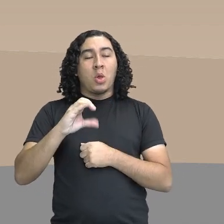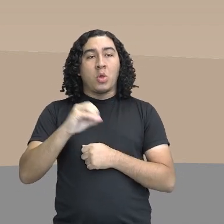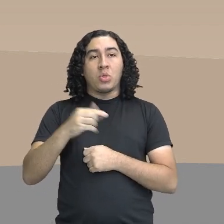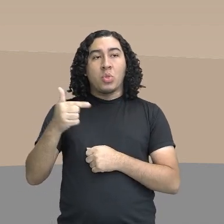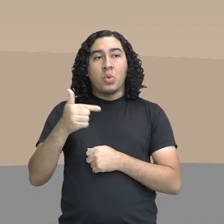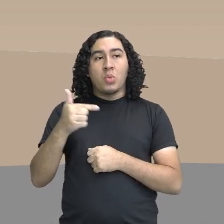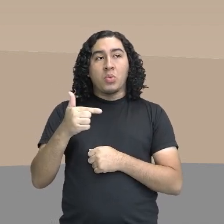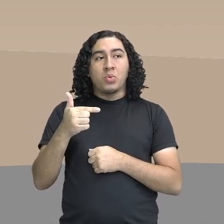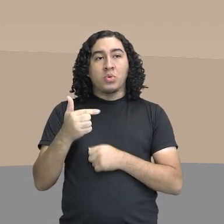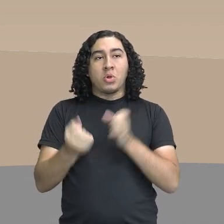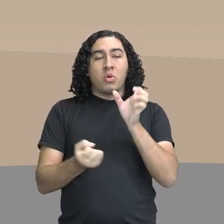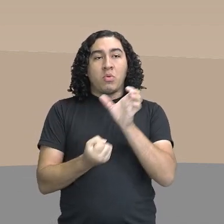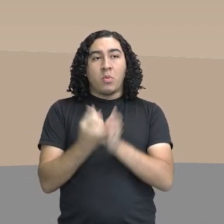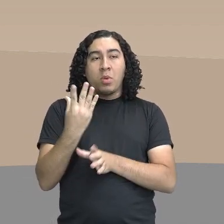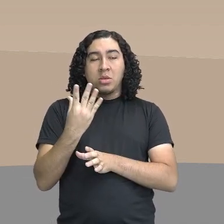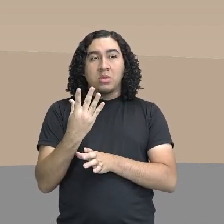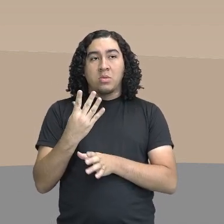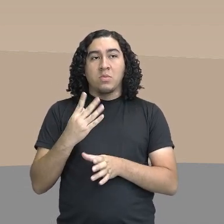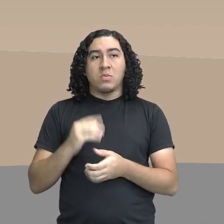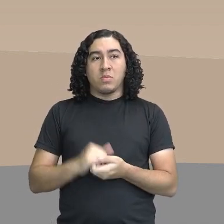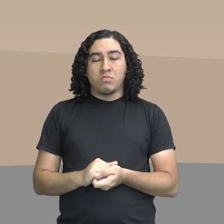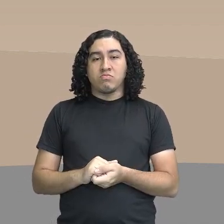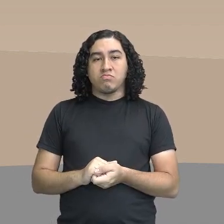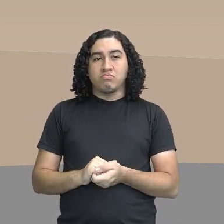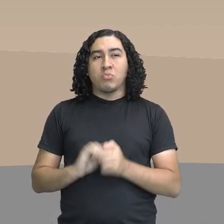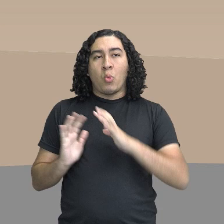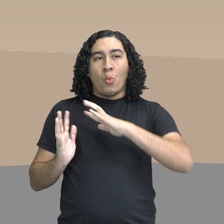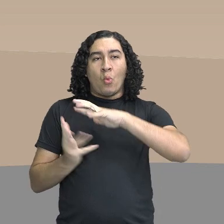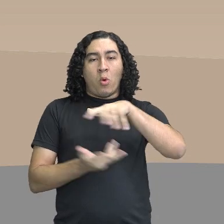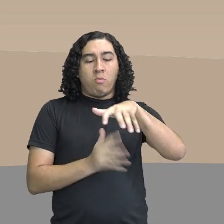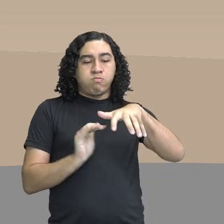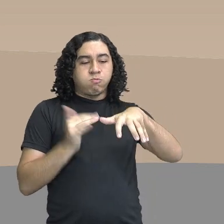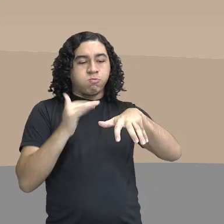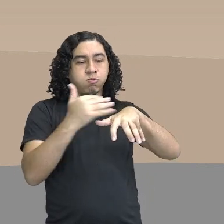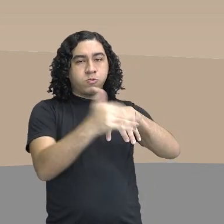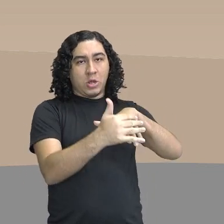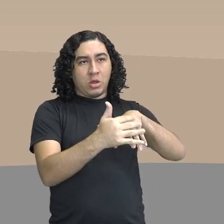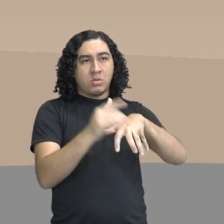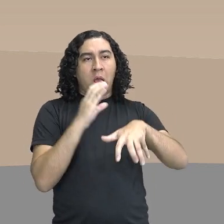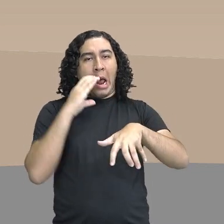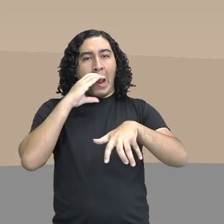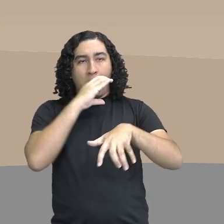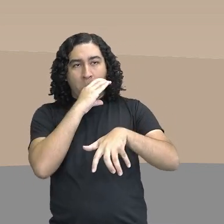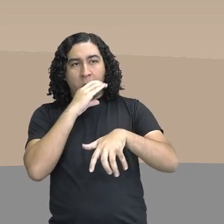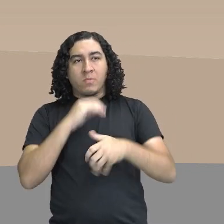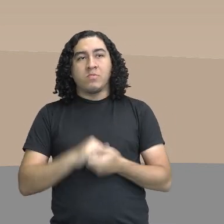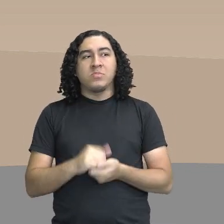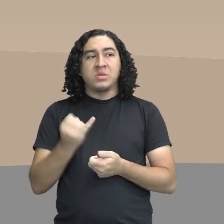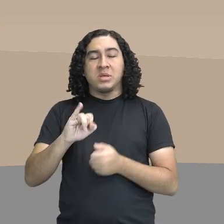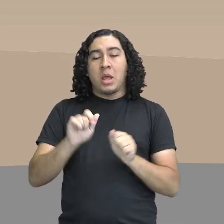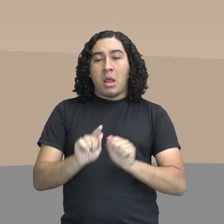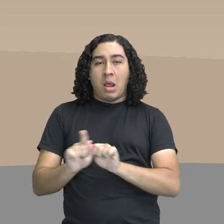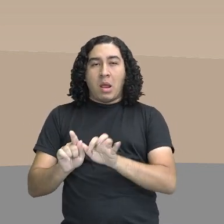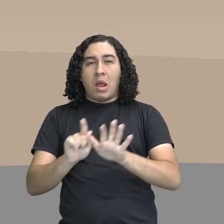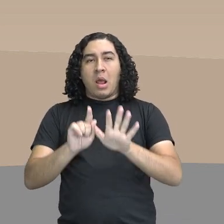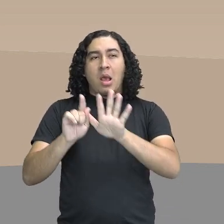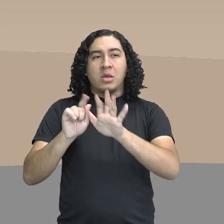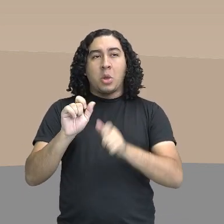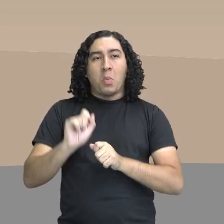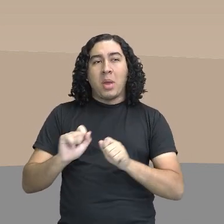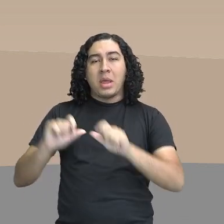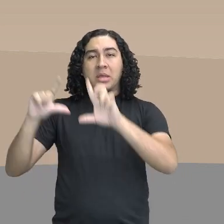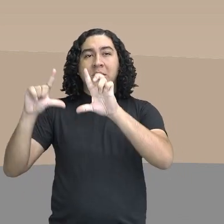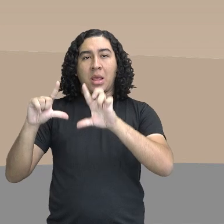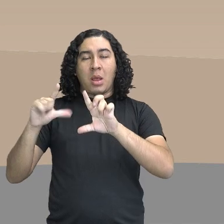gases na formação do efeito estufa no planeta. Então, à medida que essa quantidade de gás vai aumentando no planeta, a quantidade de